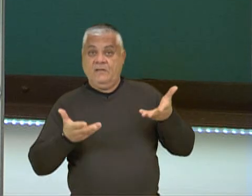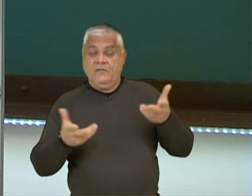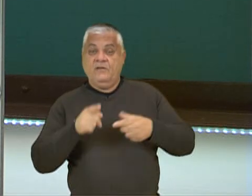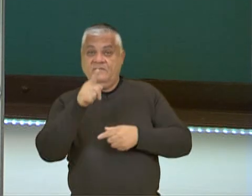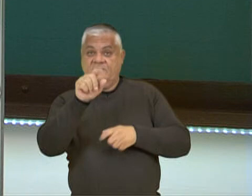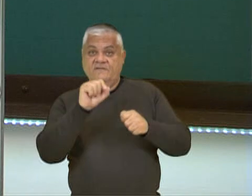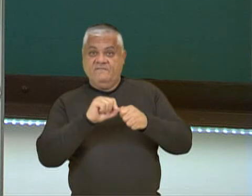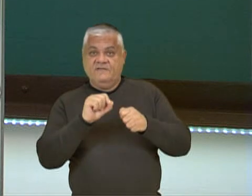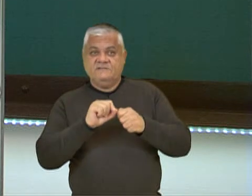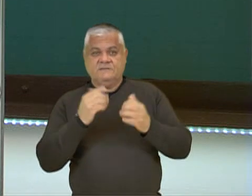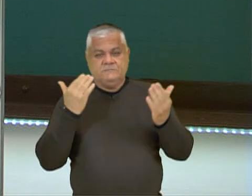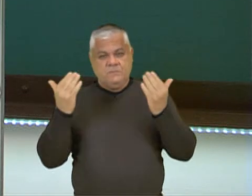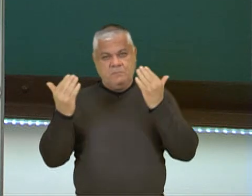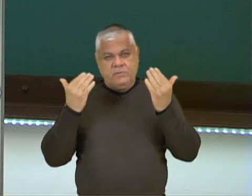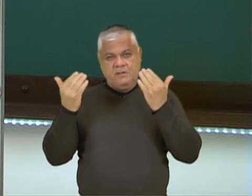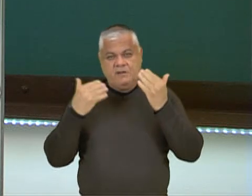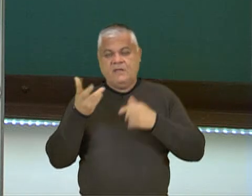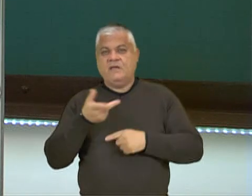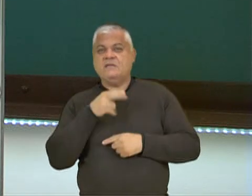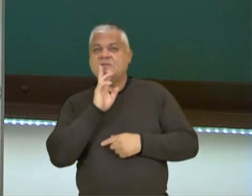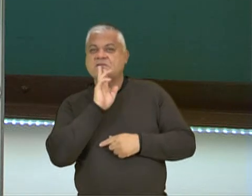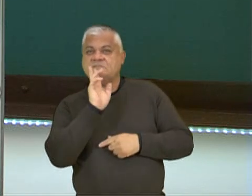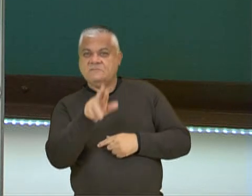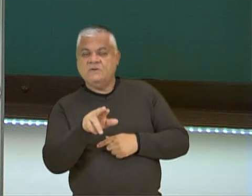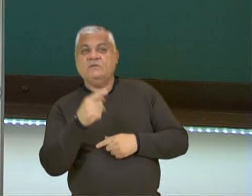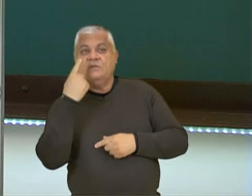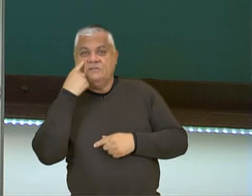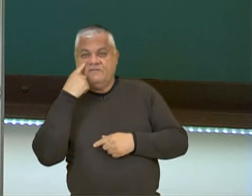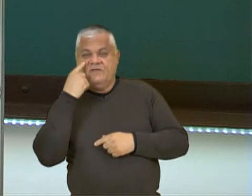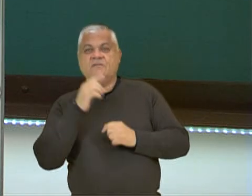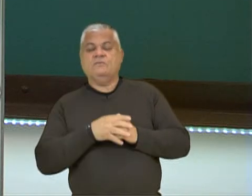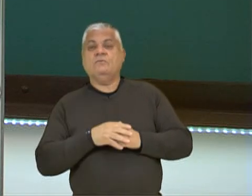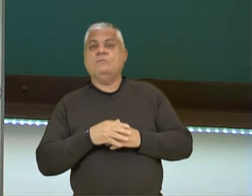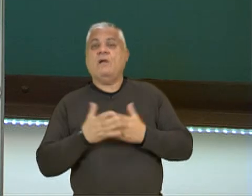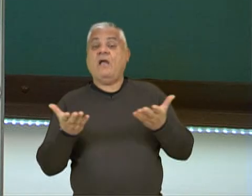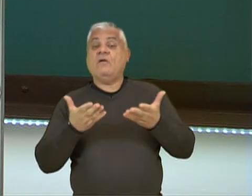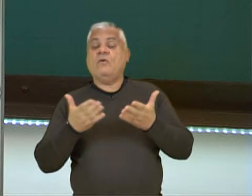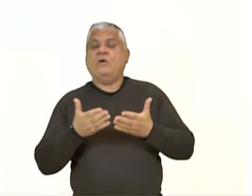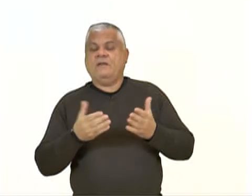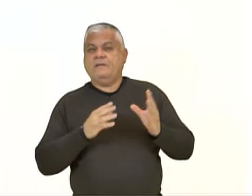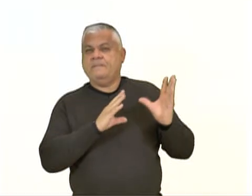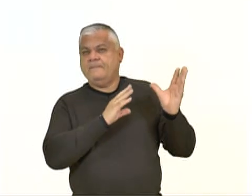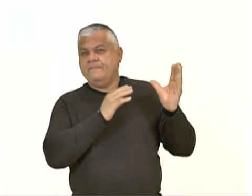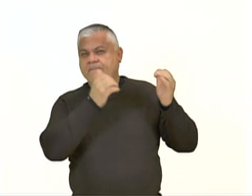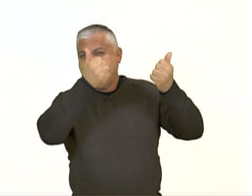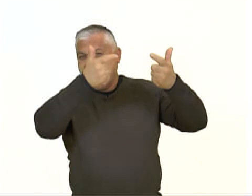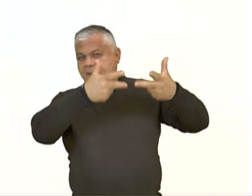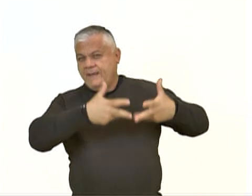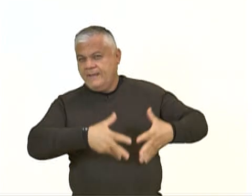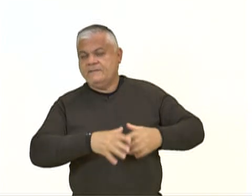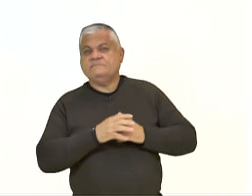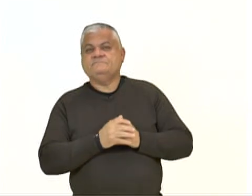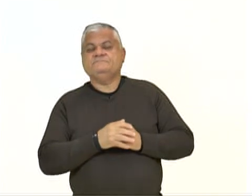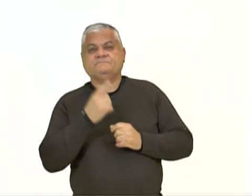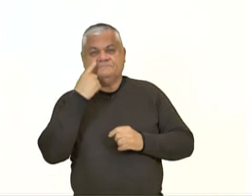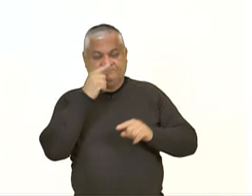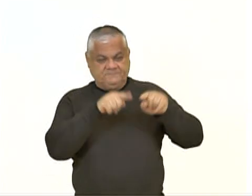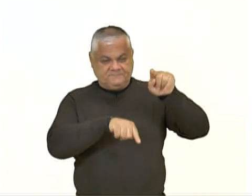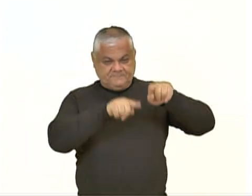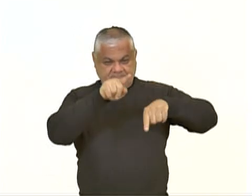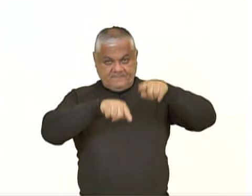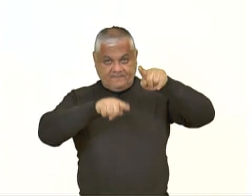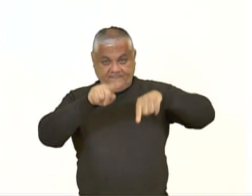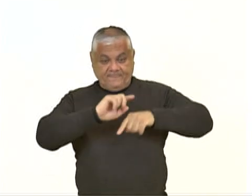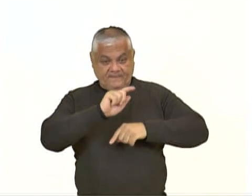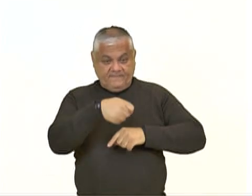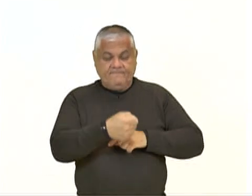que vocês façam análise e respondam com base nisso que a gente desenvolveu até aqui. O gráfico mostra a evolução do PIB